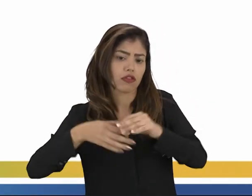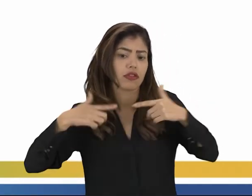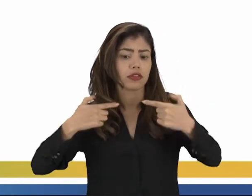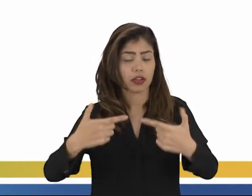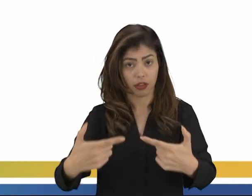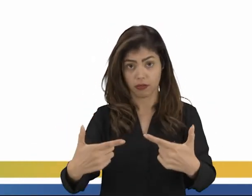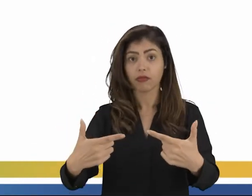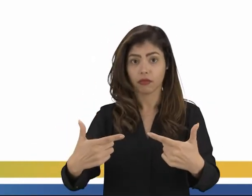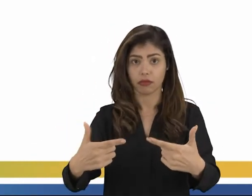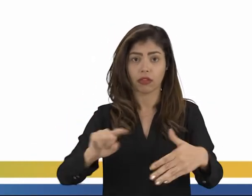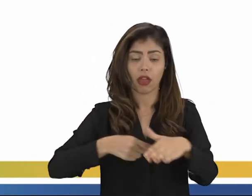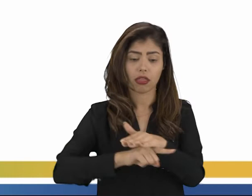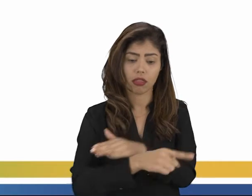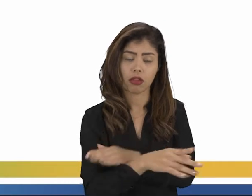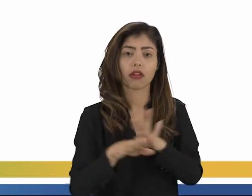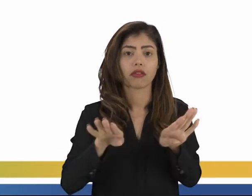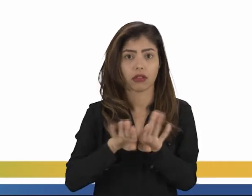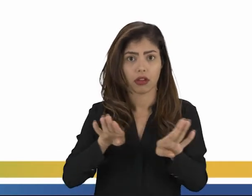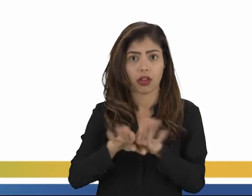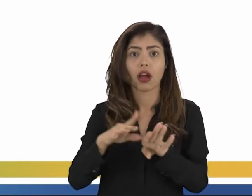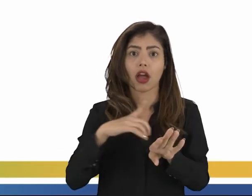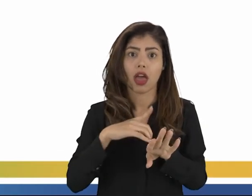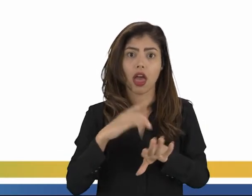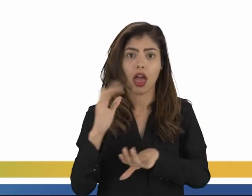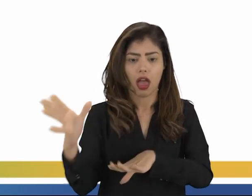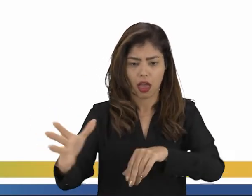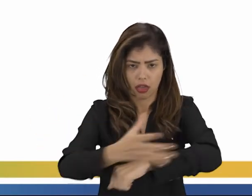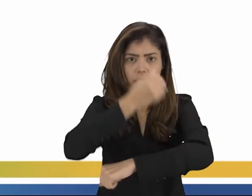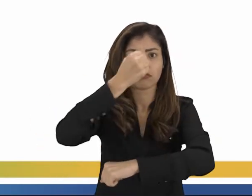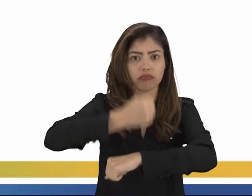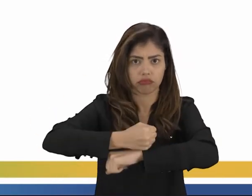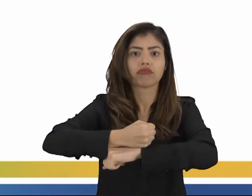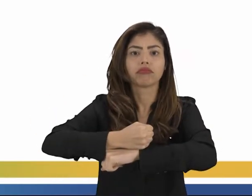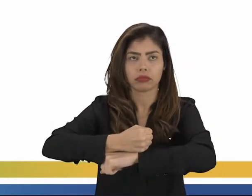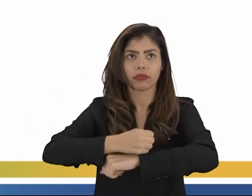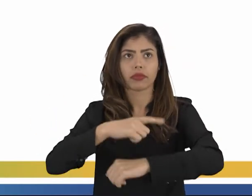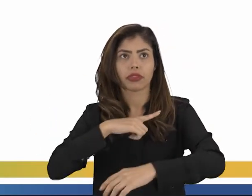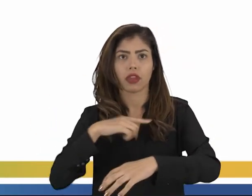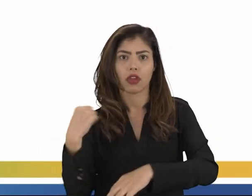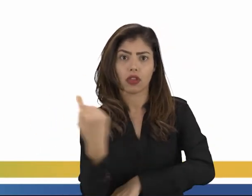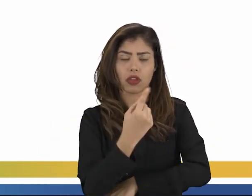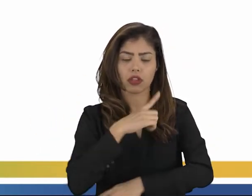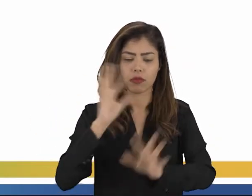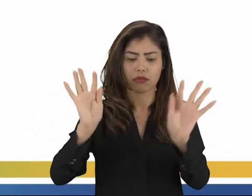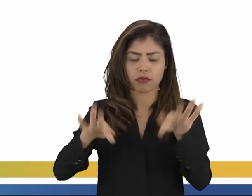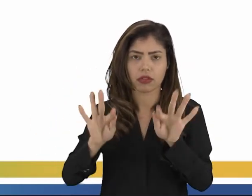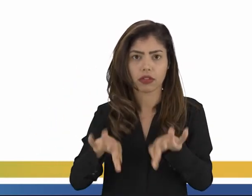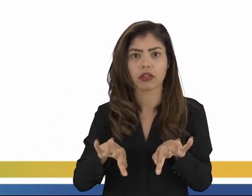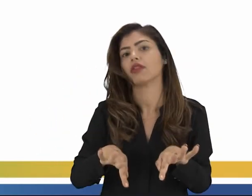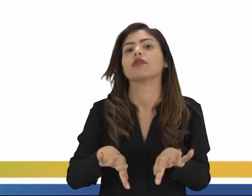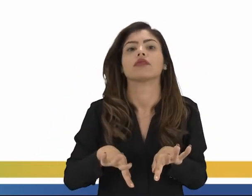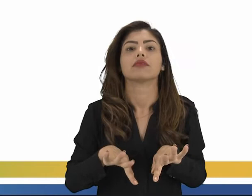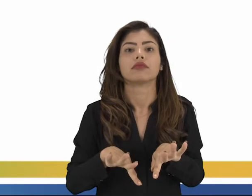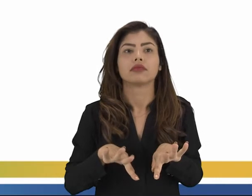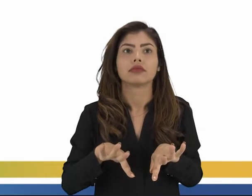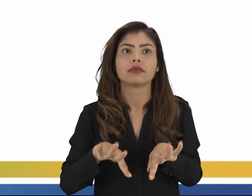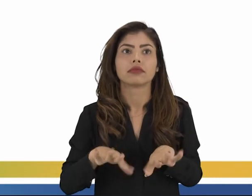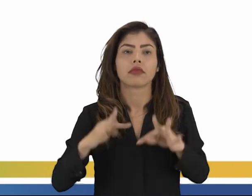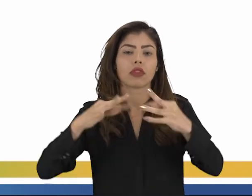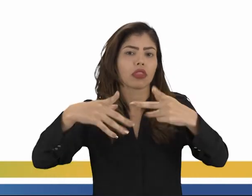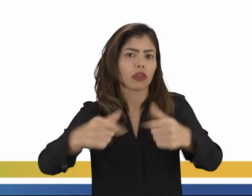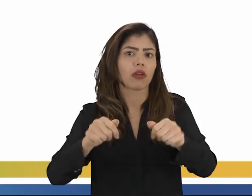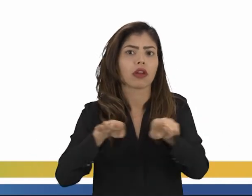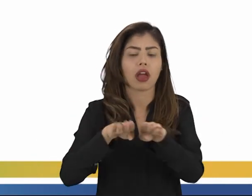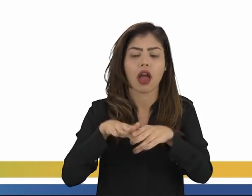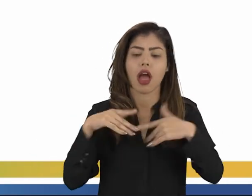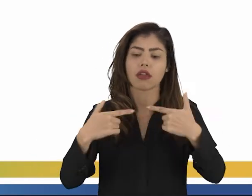guerra, dentro desse contexto de possível independência dos Estados Unidos. Então nós temos o final aí todo esse